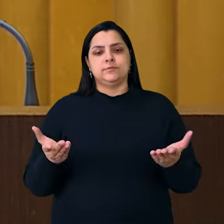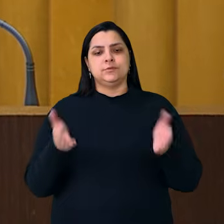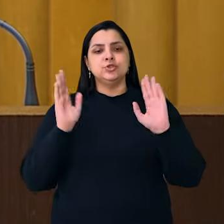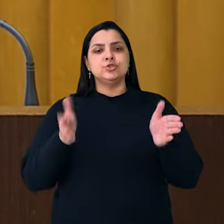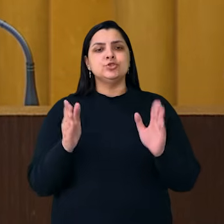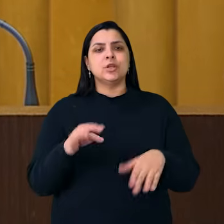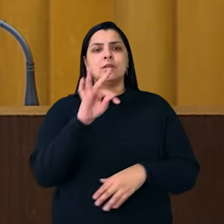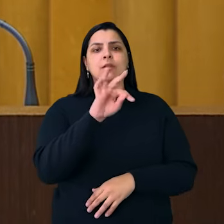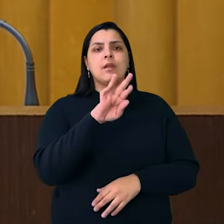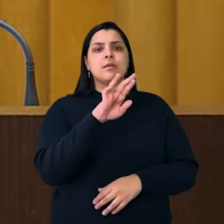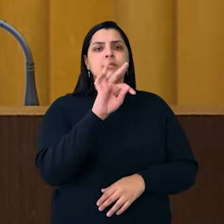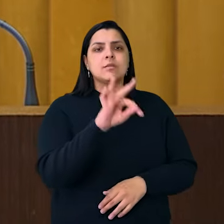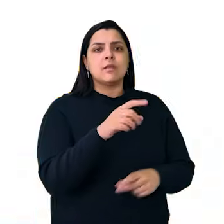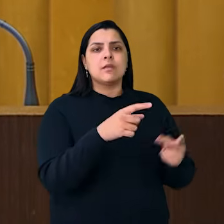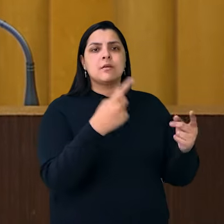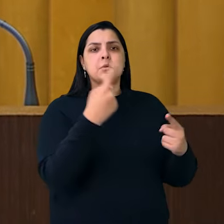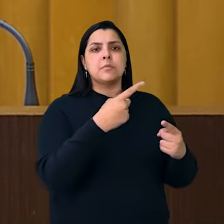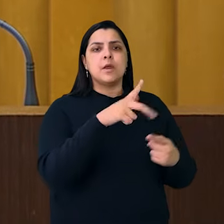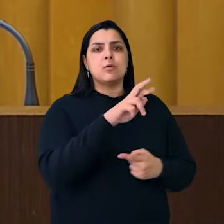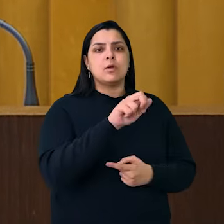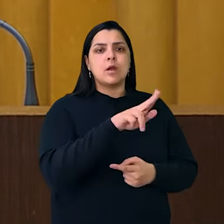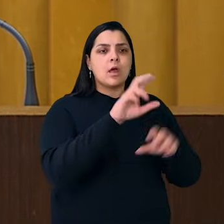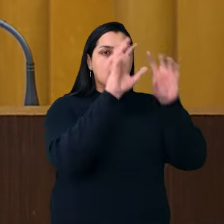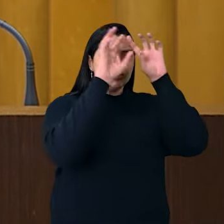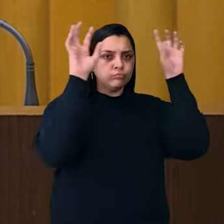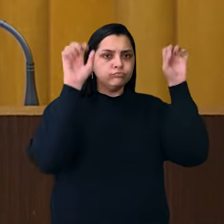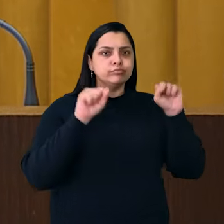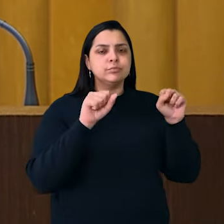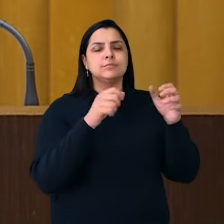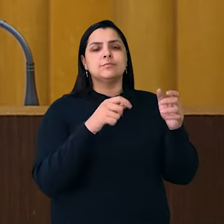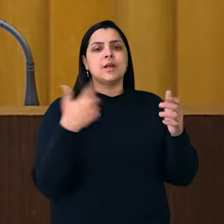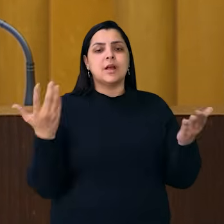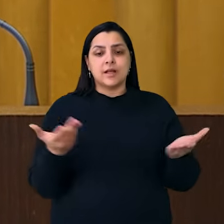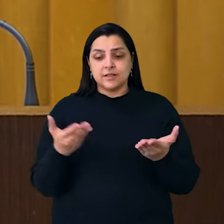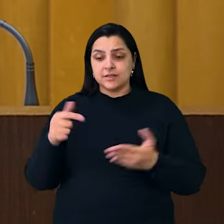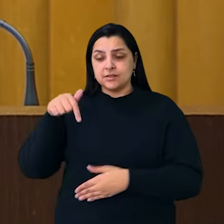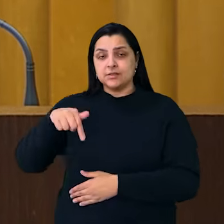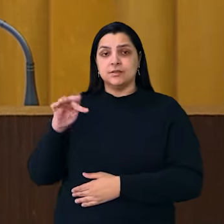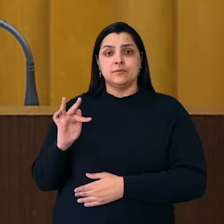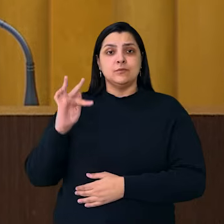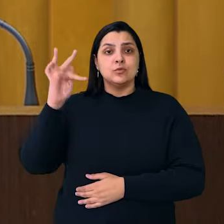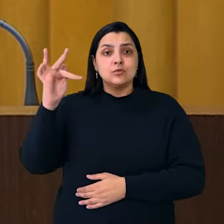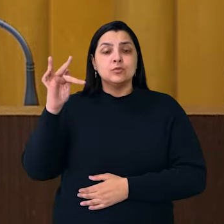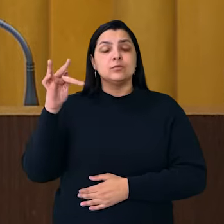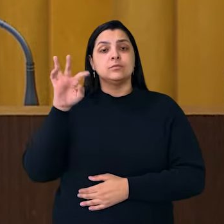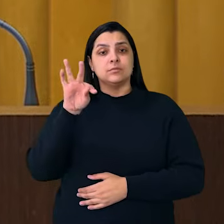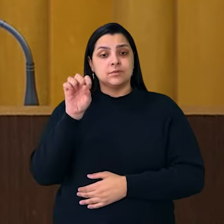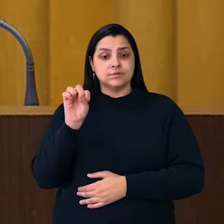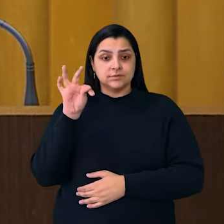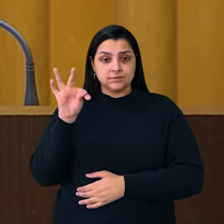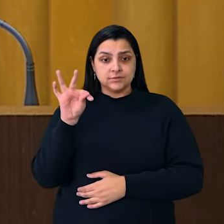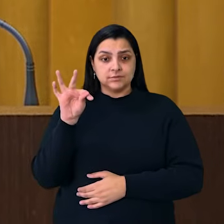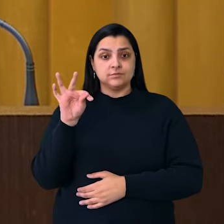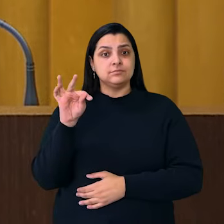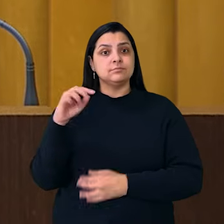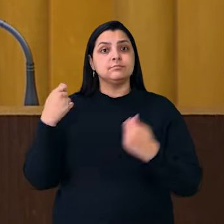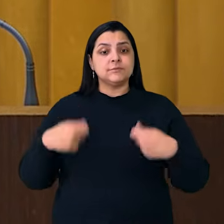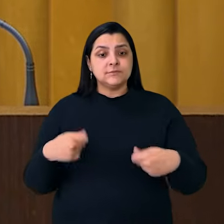já proferidos pelos tribunais, e com isso nós chegarmos a um futuro próximo para